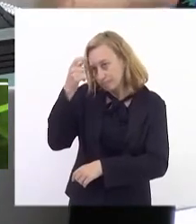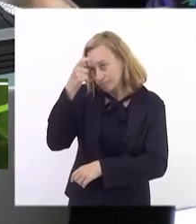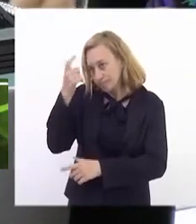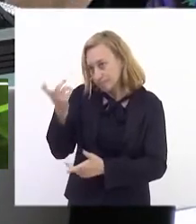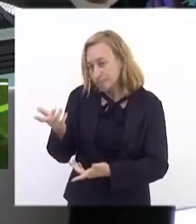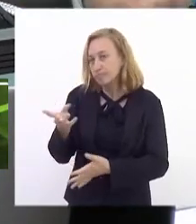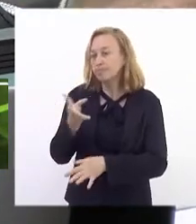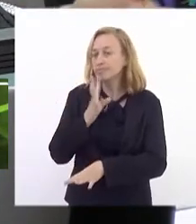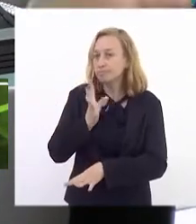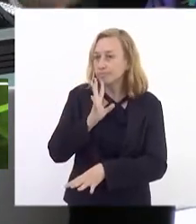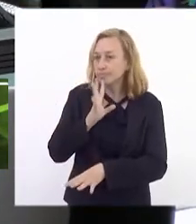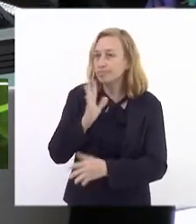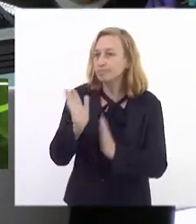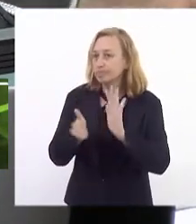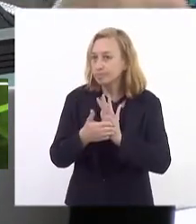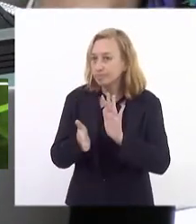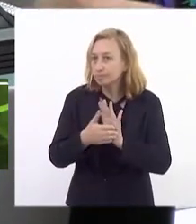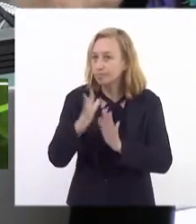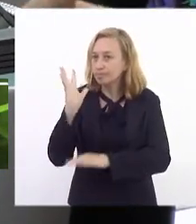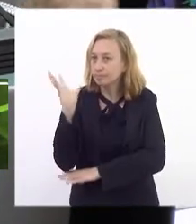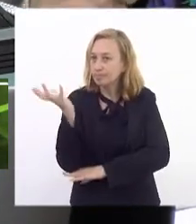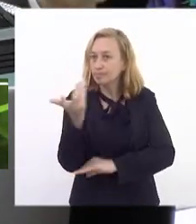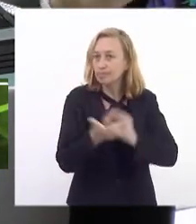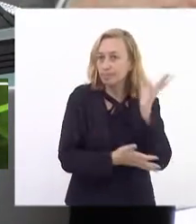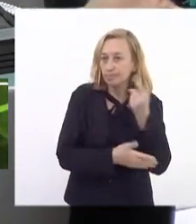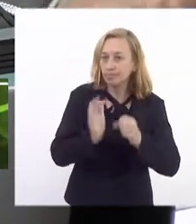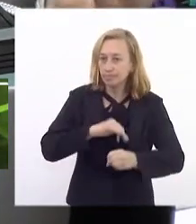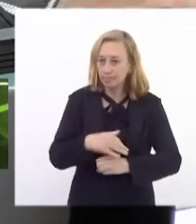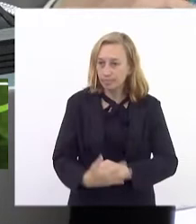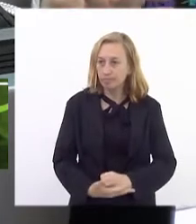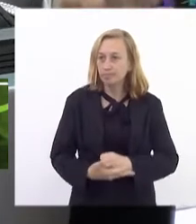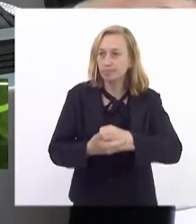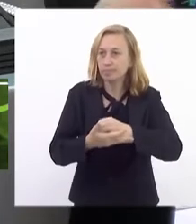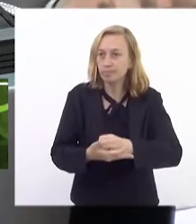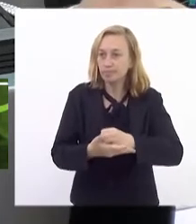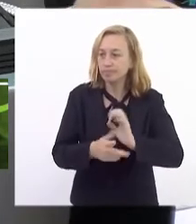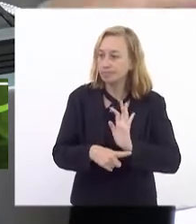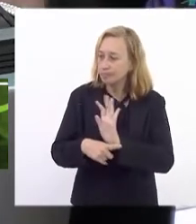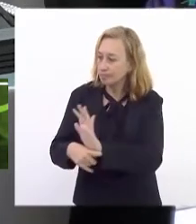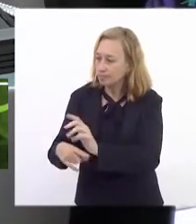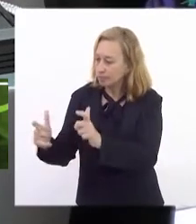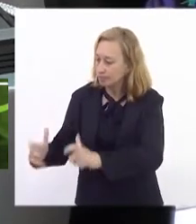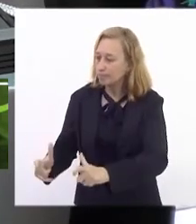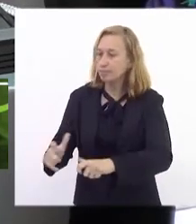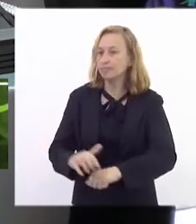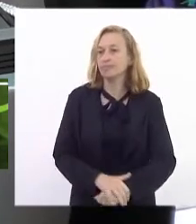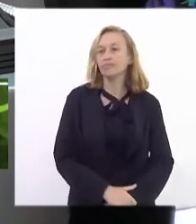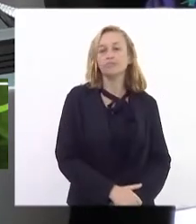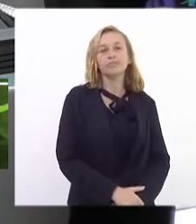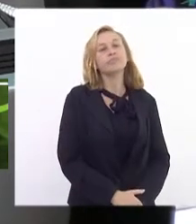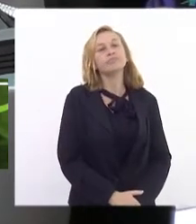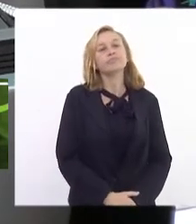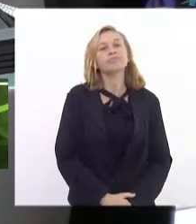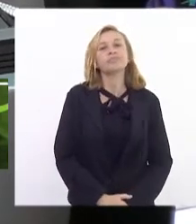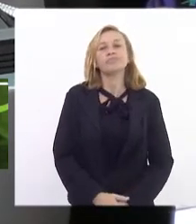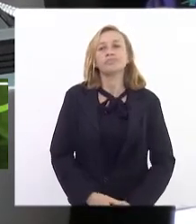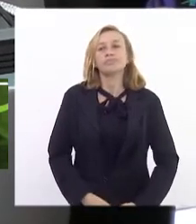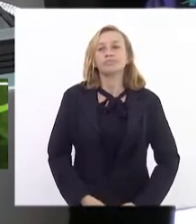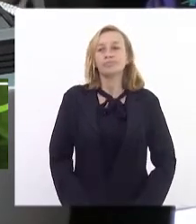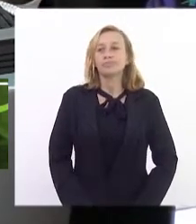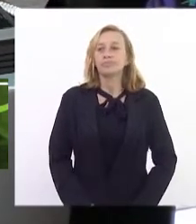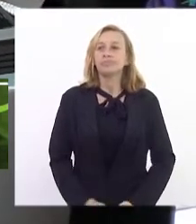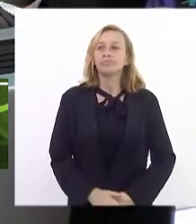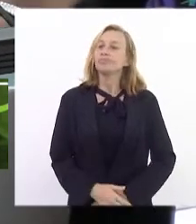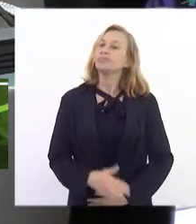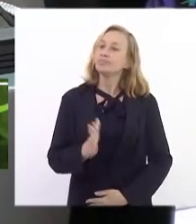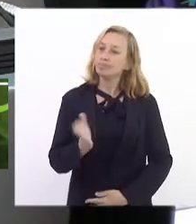propostas ambientais de sustentabilidade que beneficiem aquelas comunidades. Bom, eu já